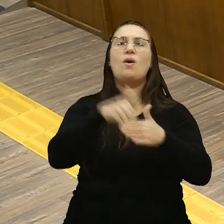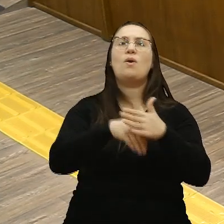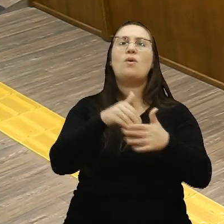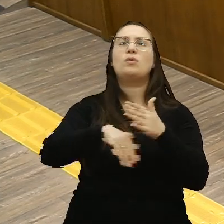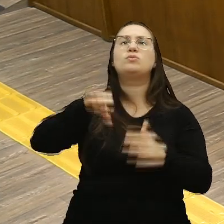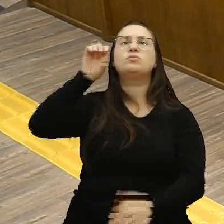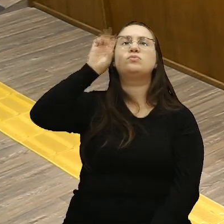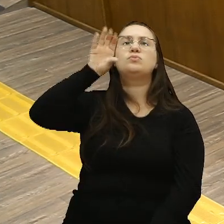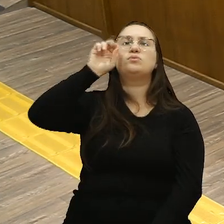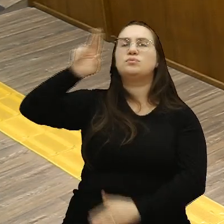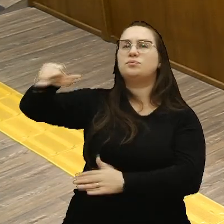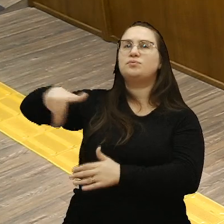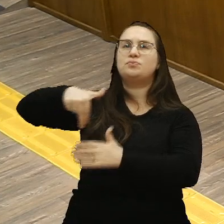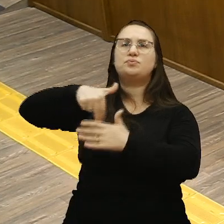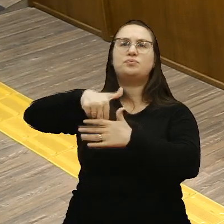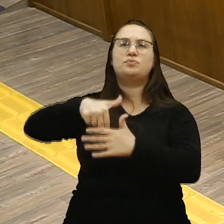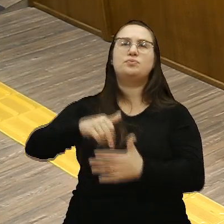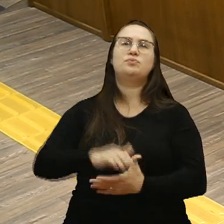Fiuza, da tribuna.